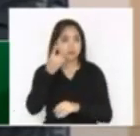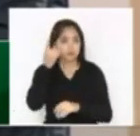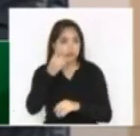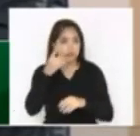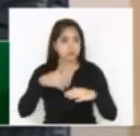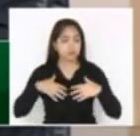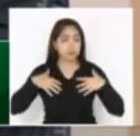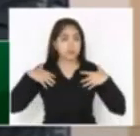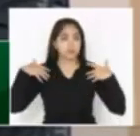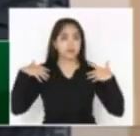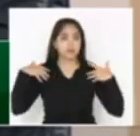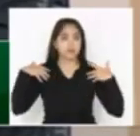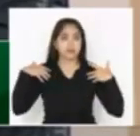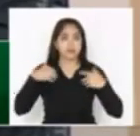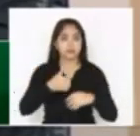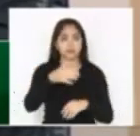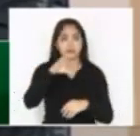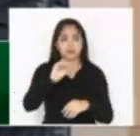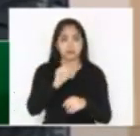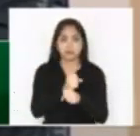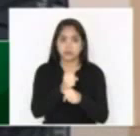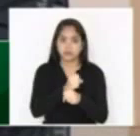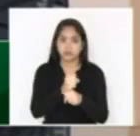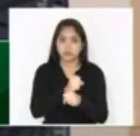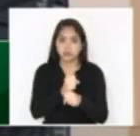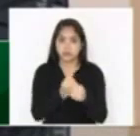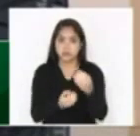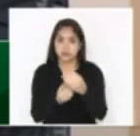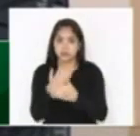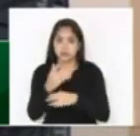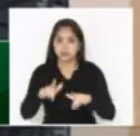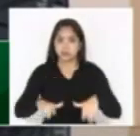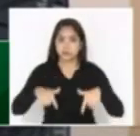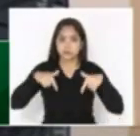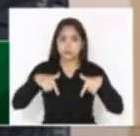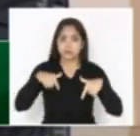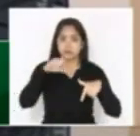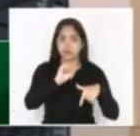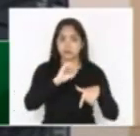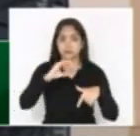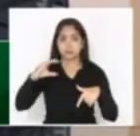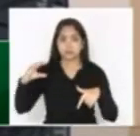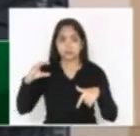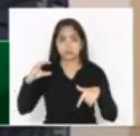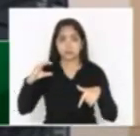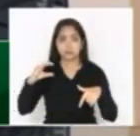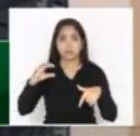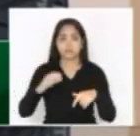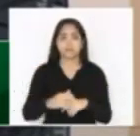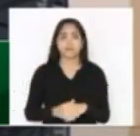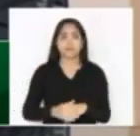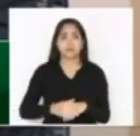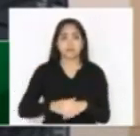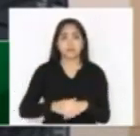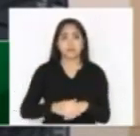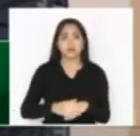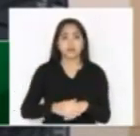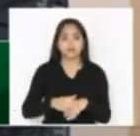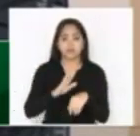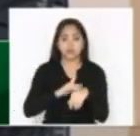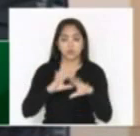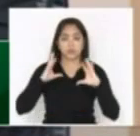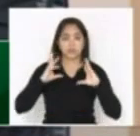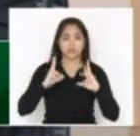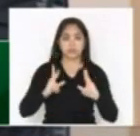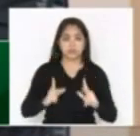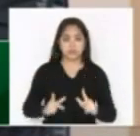homenagem aos 10 anos do certificado Santa Catarina livre de febre aftosa